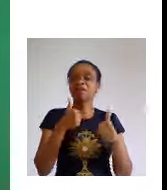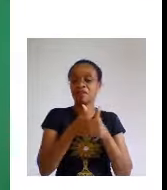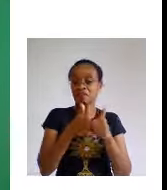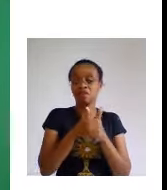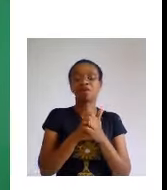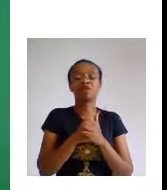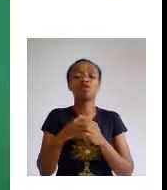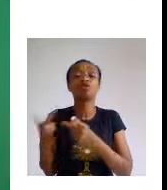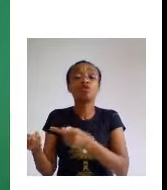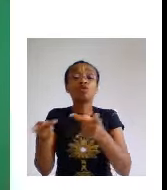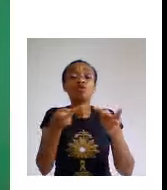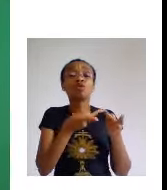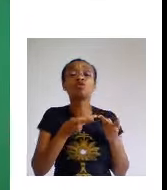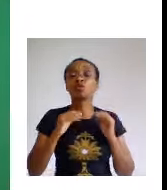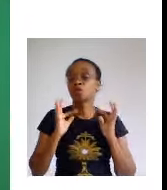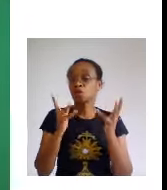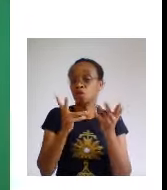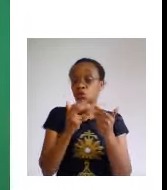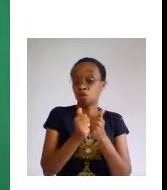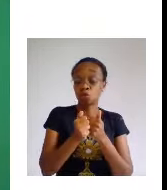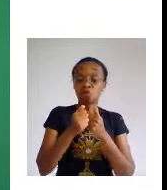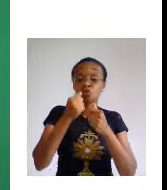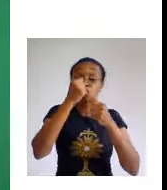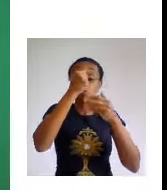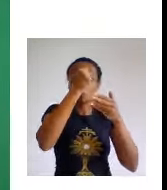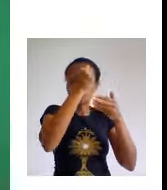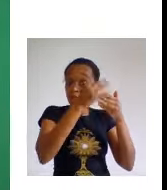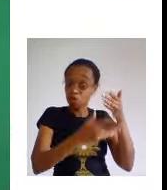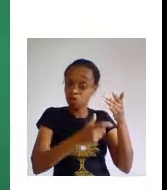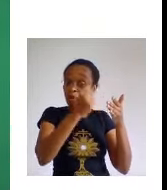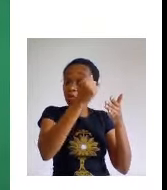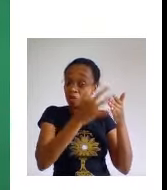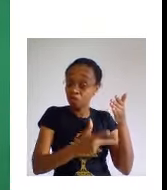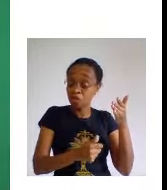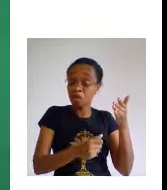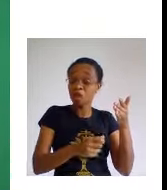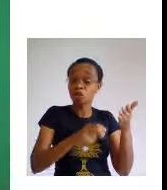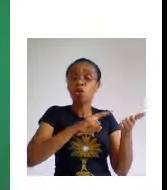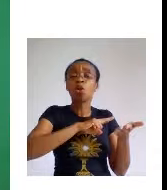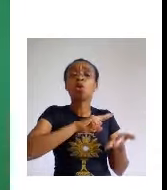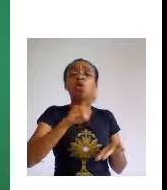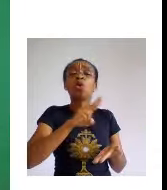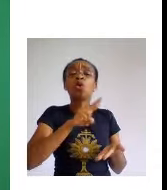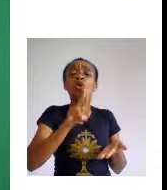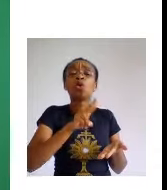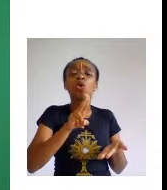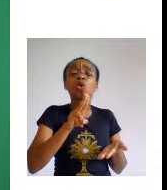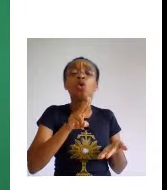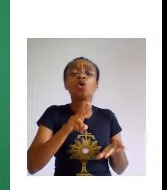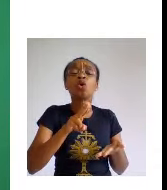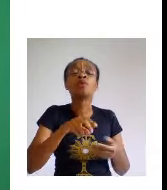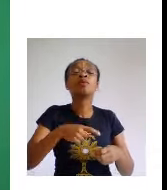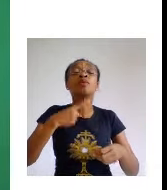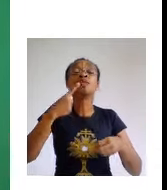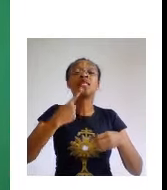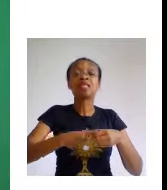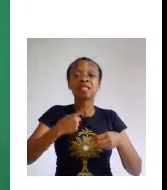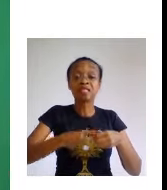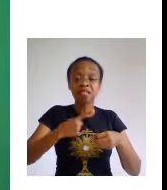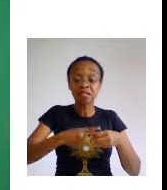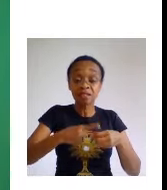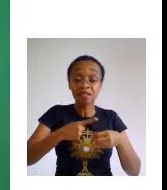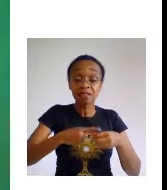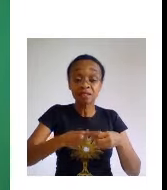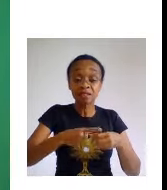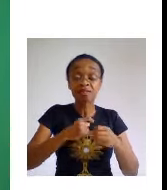Bom, convido a todos vocês a se apresentarem aqui no chat, né? Digam o seu nome, a cidade onde vocês estão